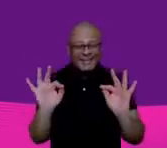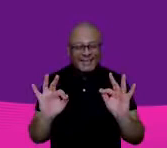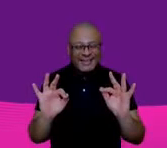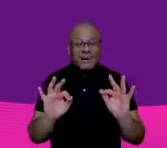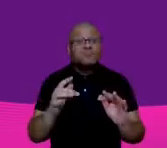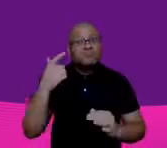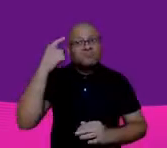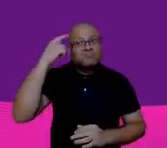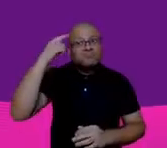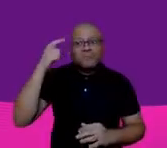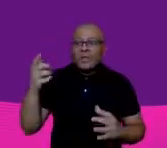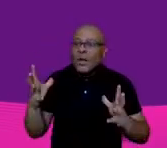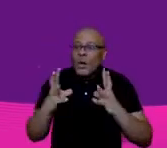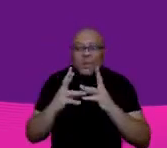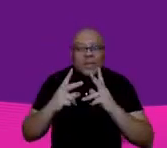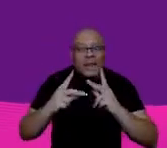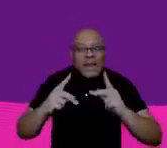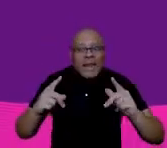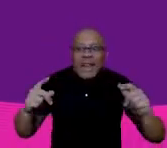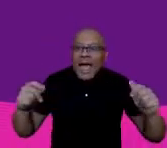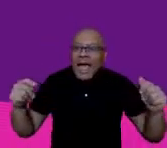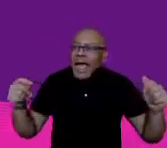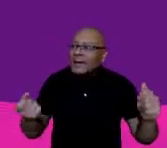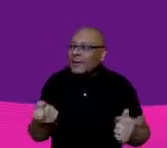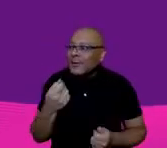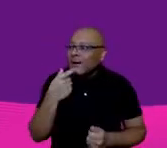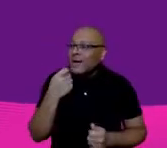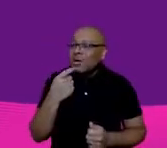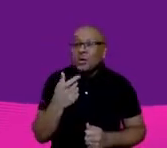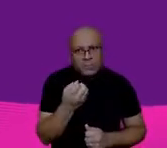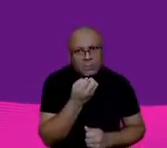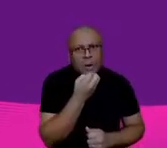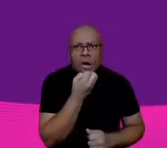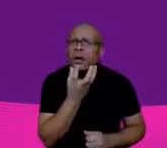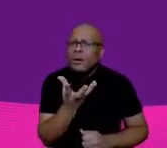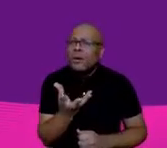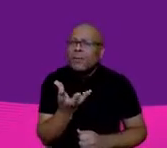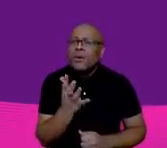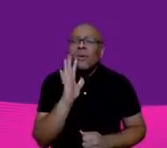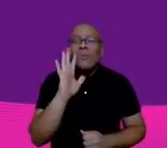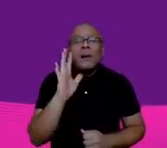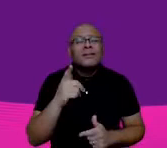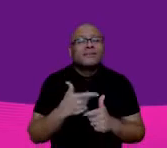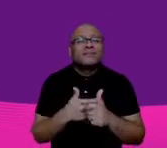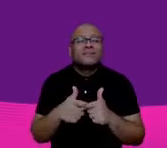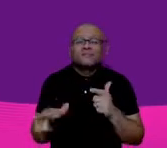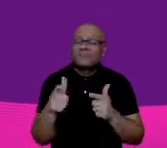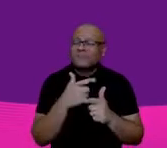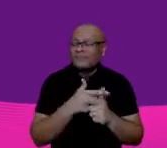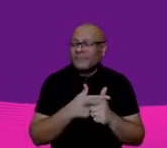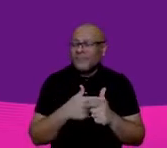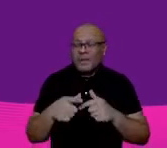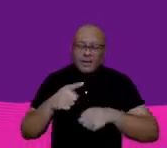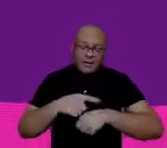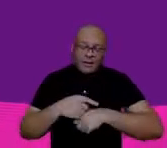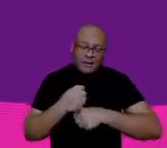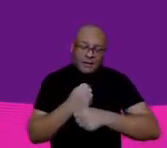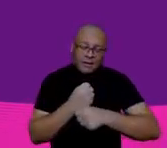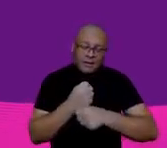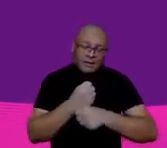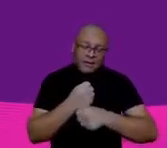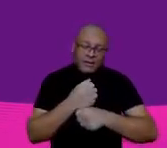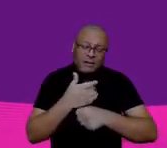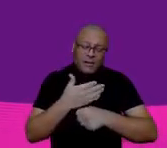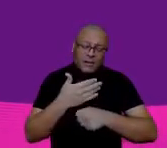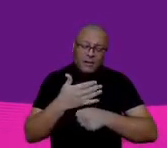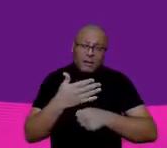a levodopa e os remédios. E, de fato, são muito bons. Só que qual que é o problema, gente? É que, com o passar dos anos, o pessoal começou a